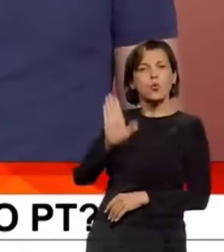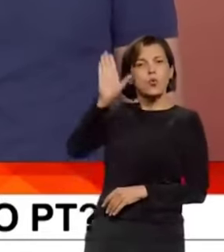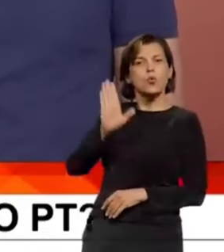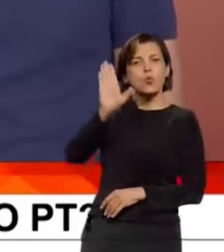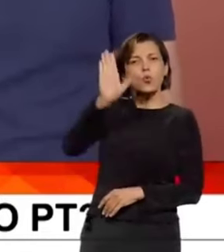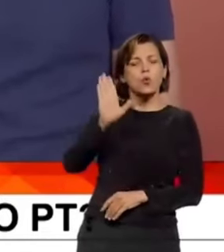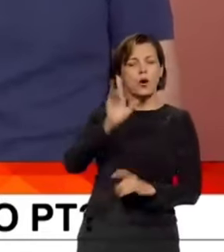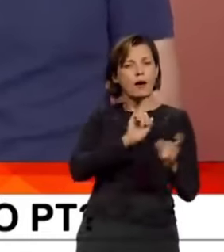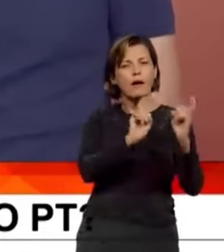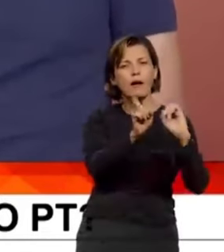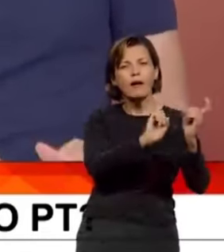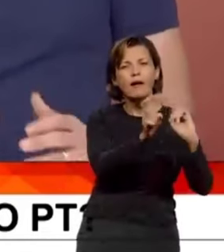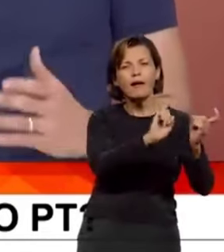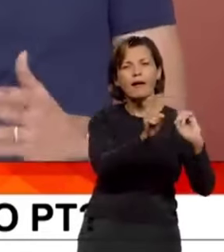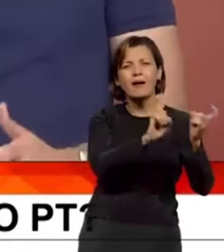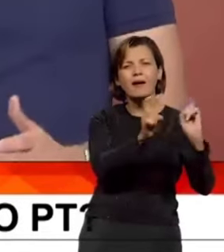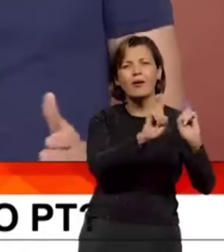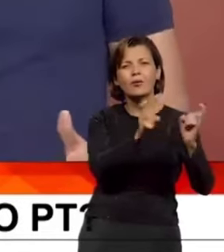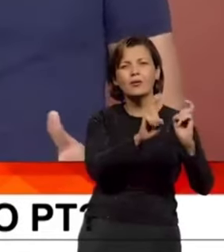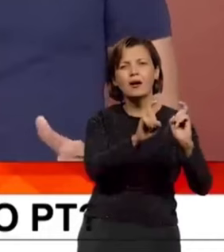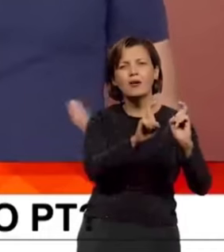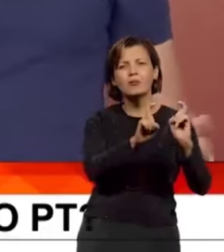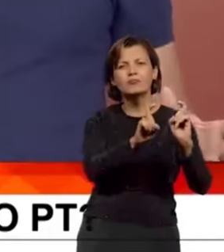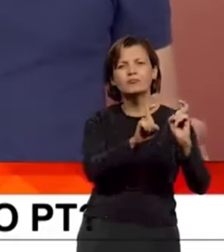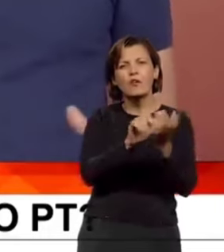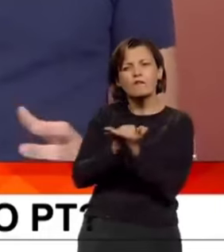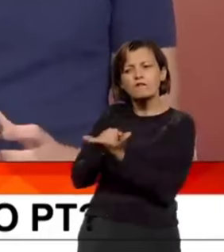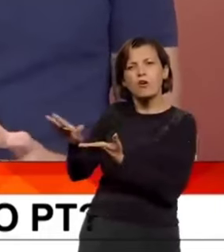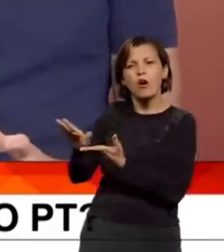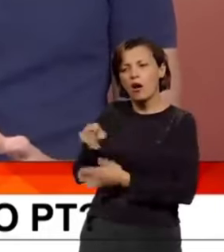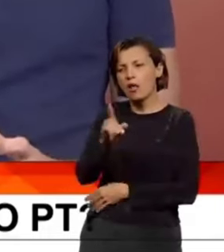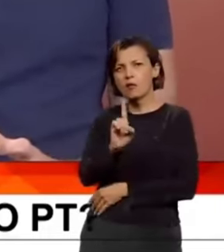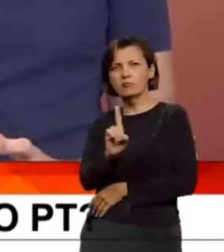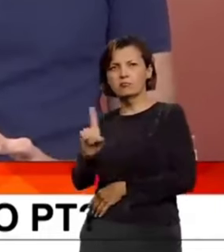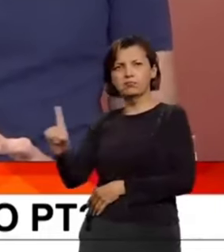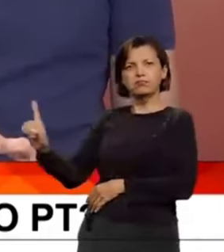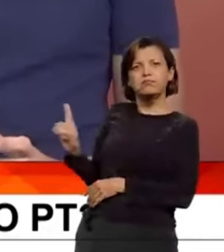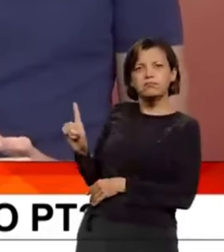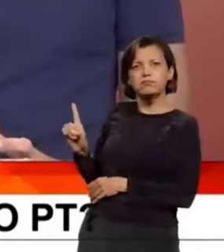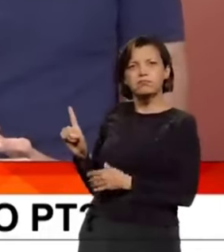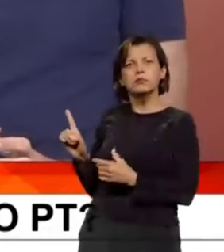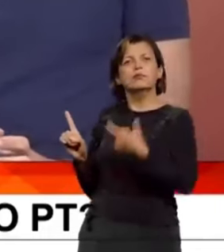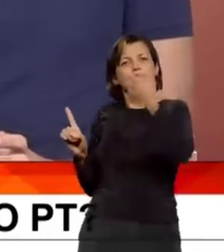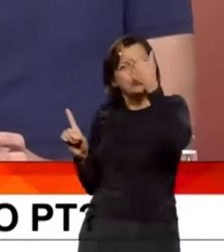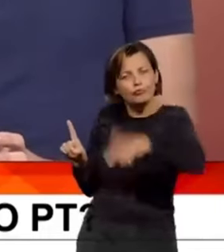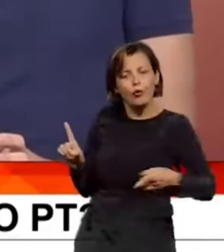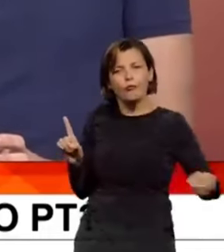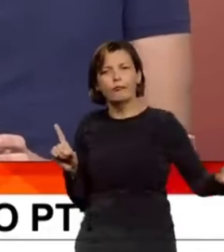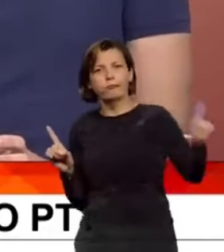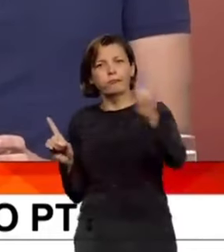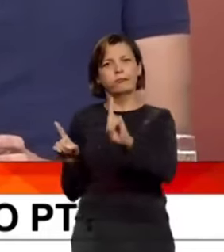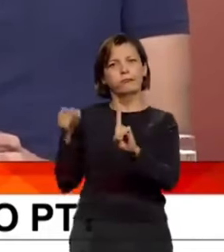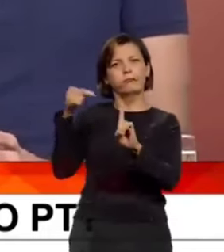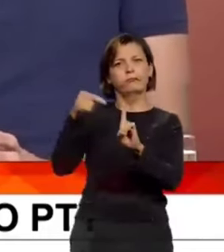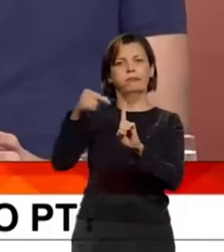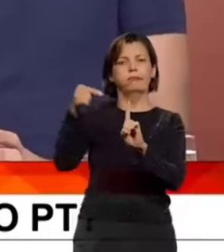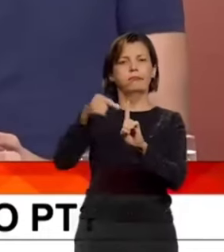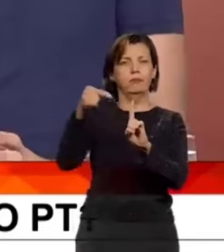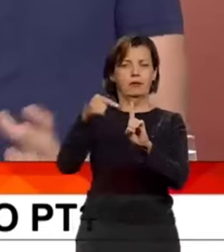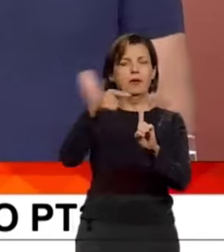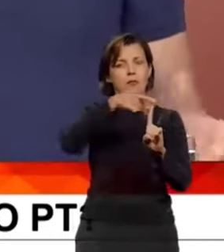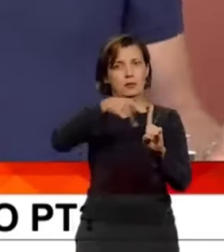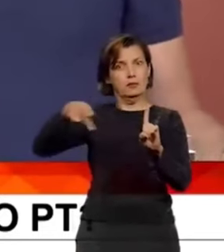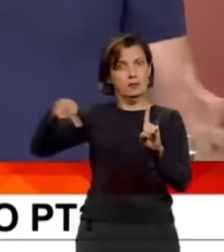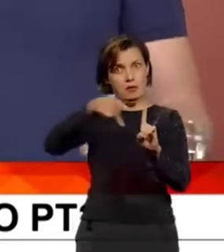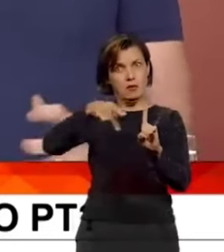república que foram removidos de uma forma de outra eles fazem de tudo para assar esse colo ninguém na terceira via